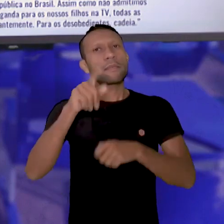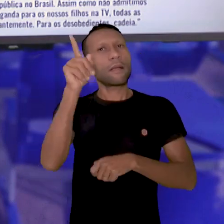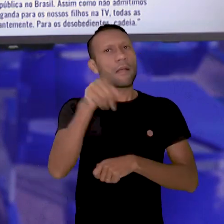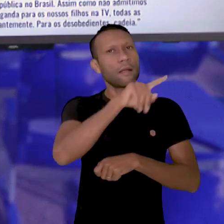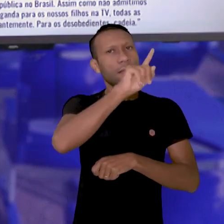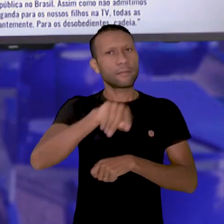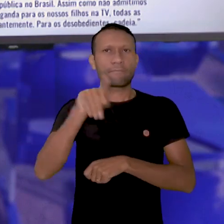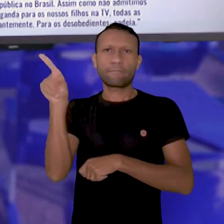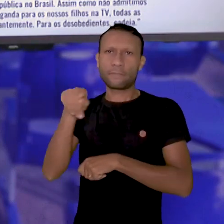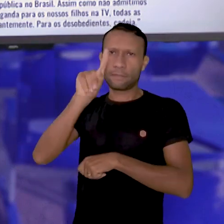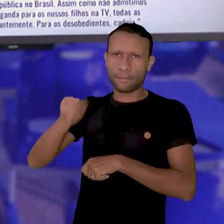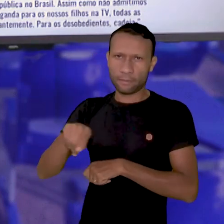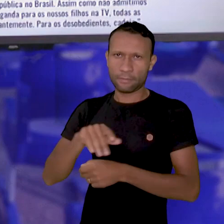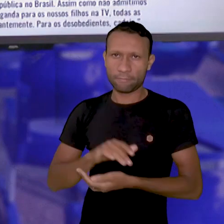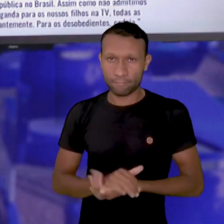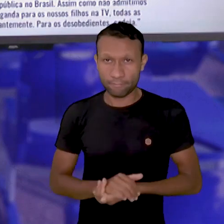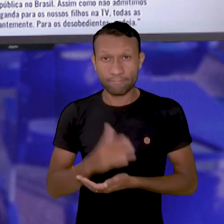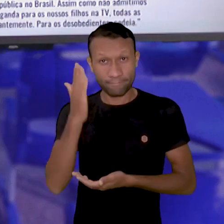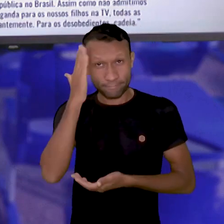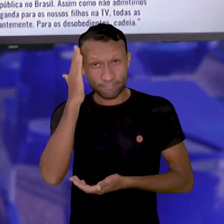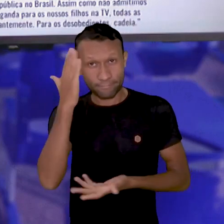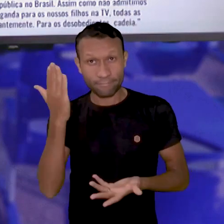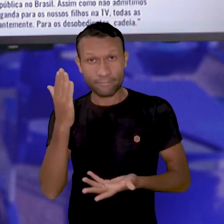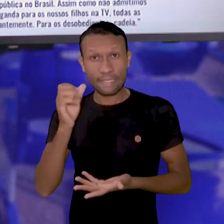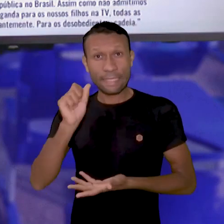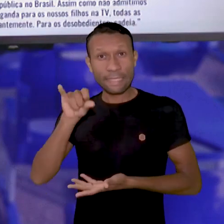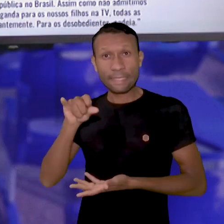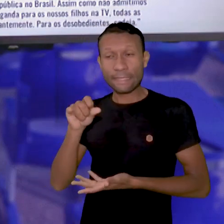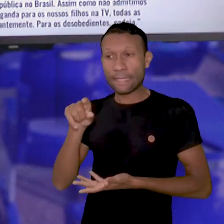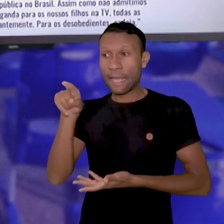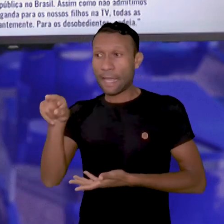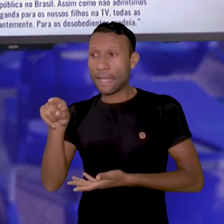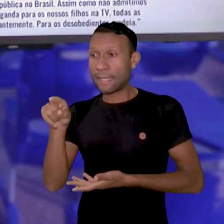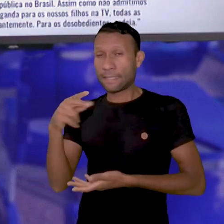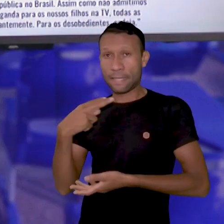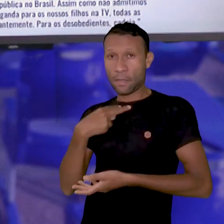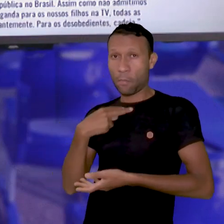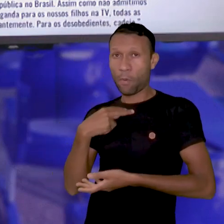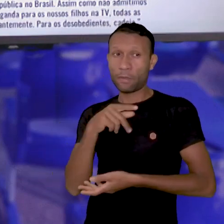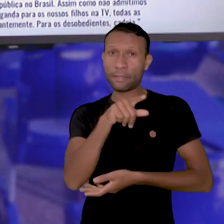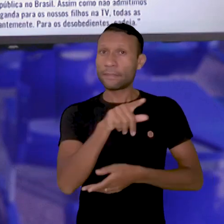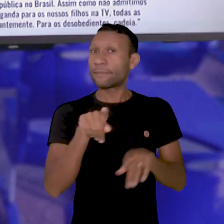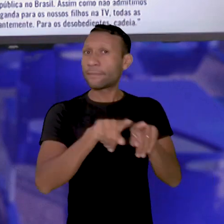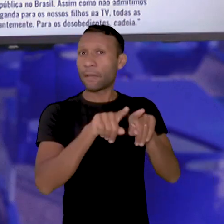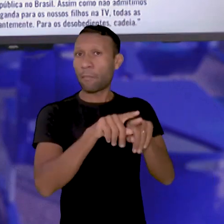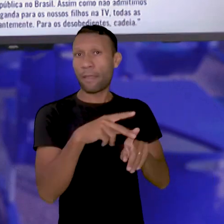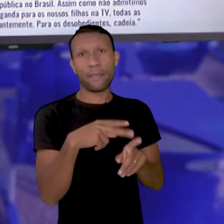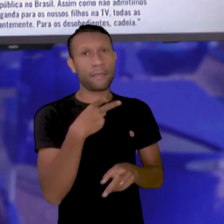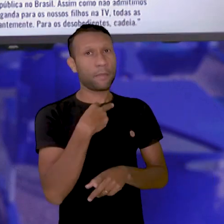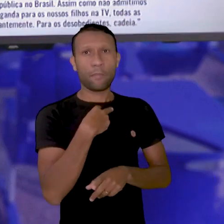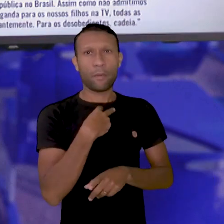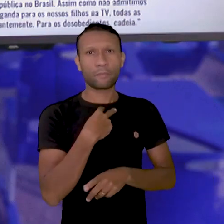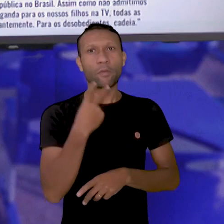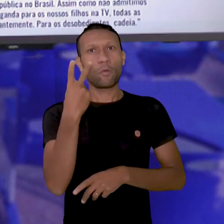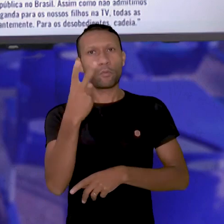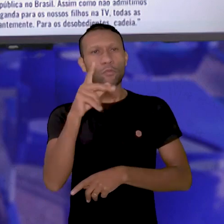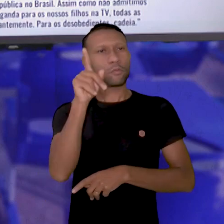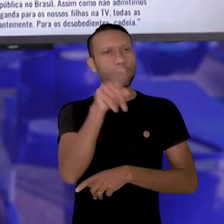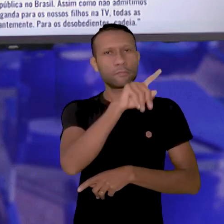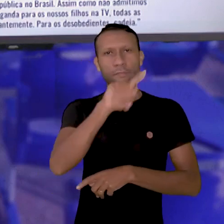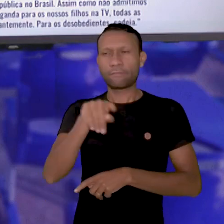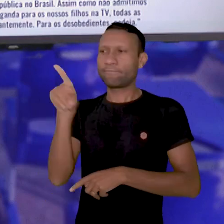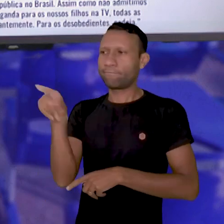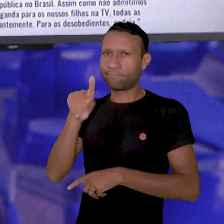ser cancelados. Então o raciocínio lógico é, se esse não pode, então esse também não pode, pelo fato de fazer mal